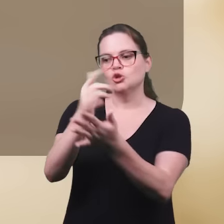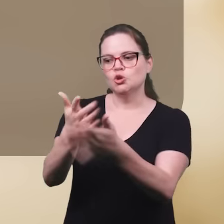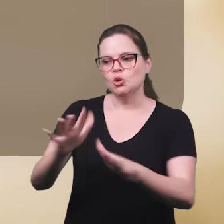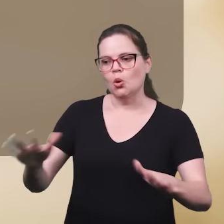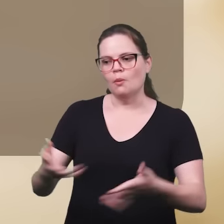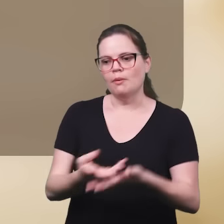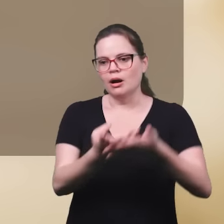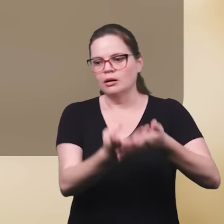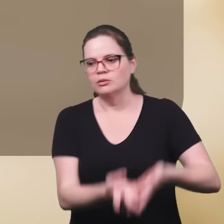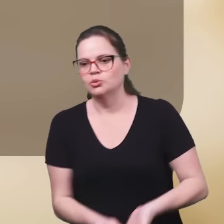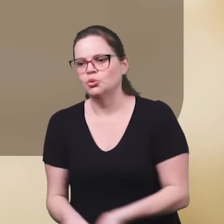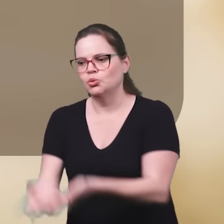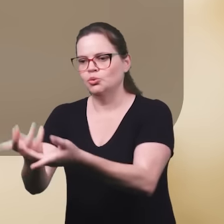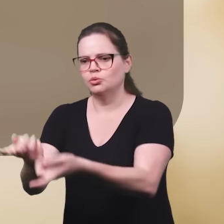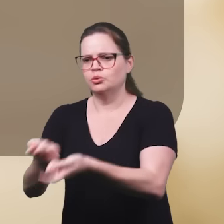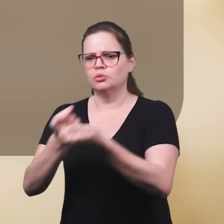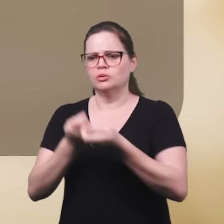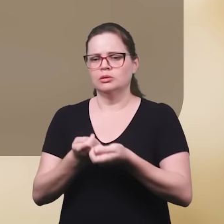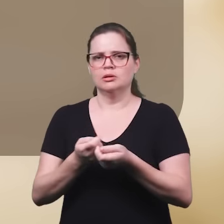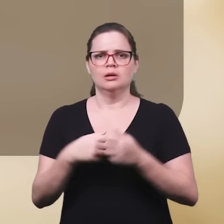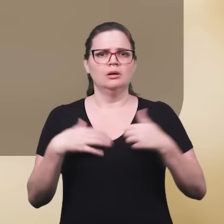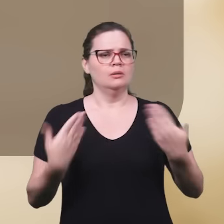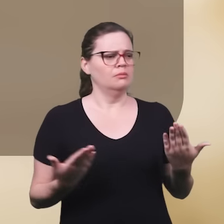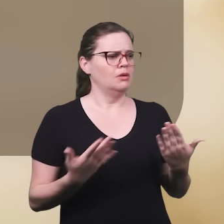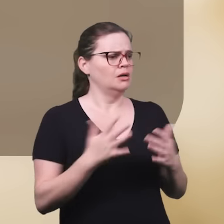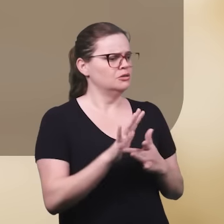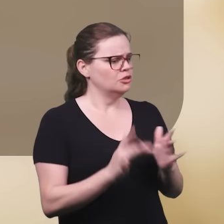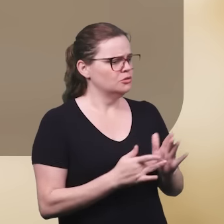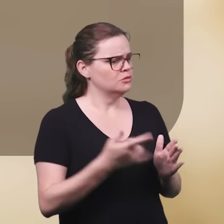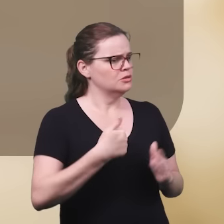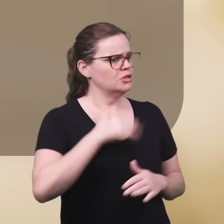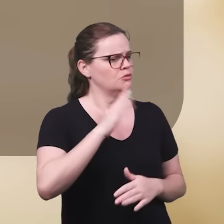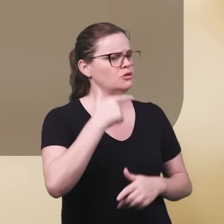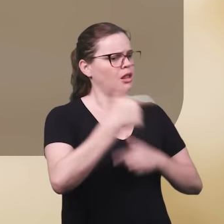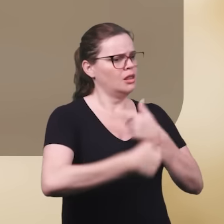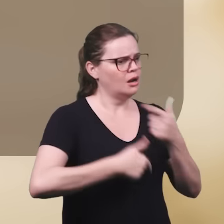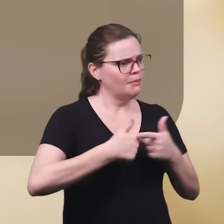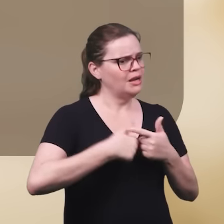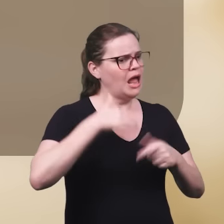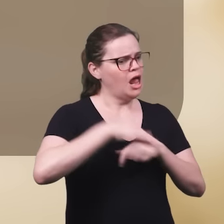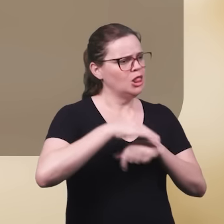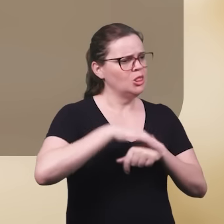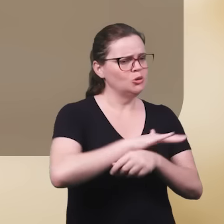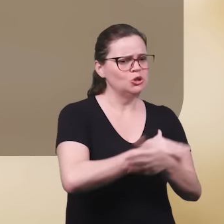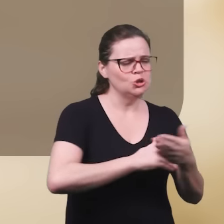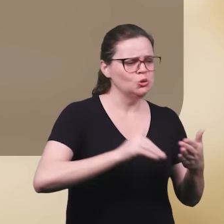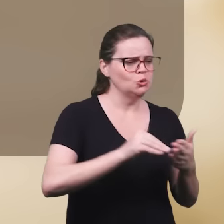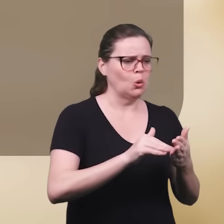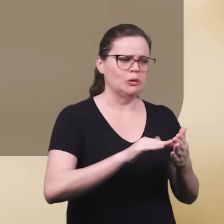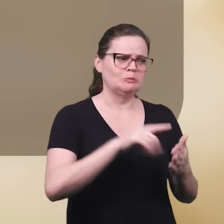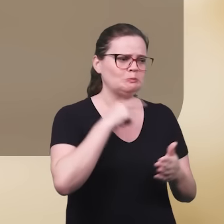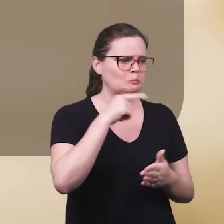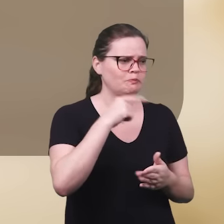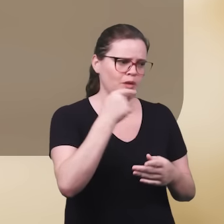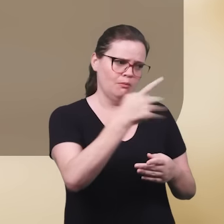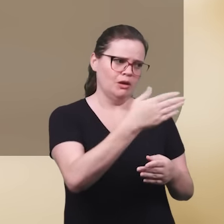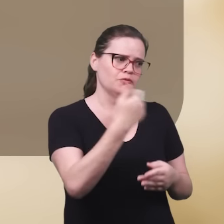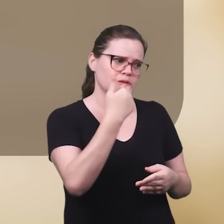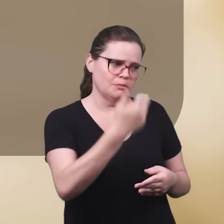pescar. E respondendo Simão, disse-lhe: Mestre, havendo trabalhado toda a noite, nada apanhamos, mas sob tua